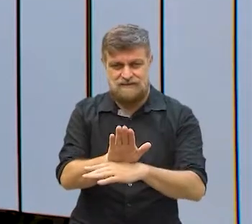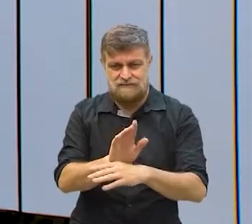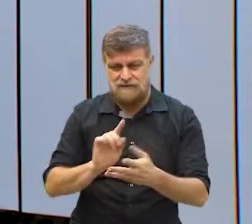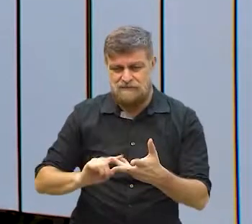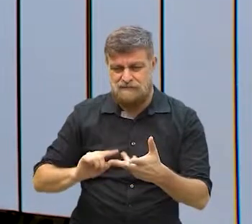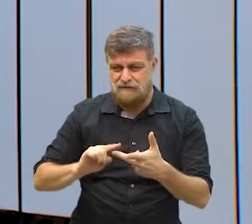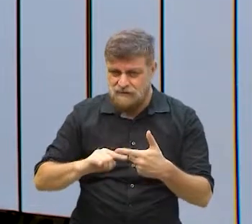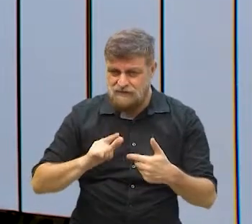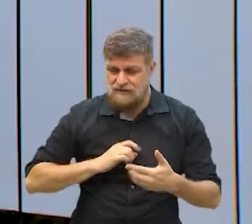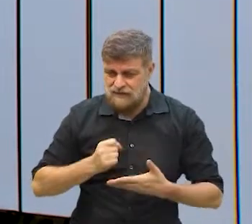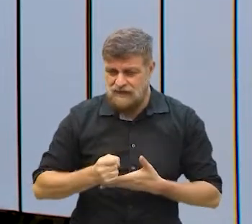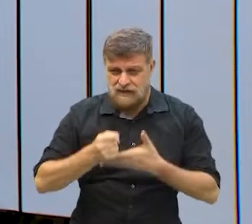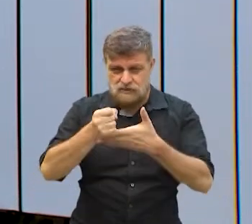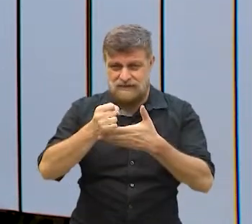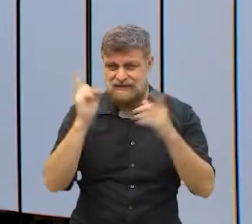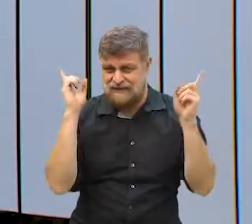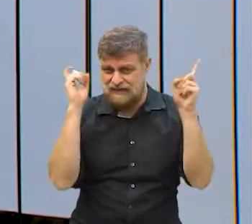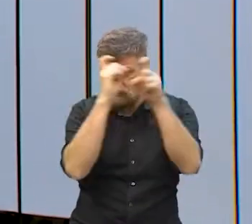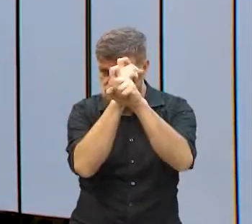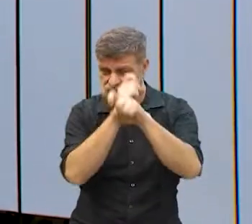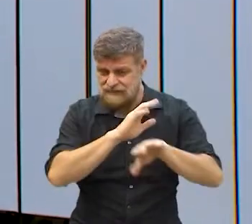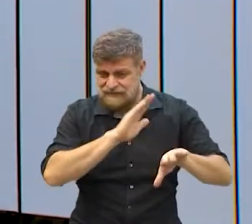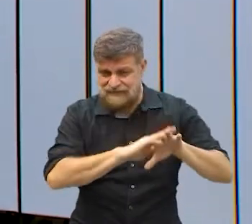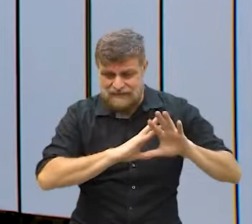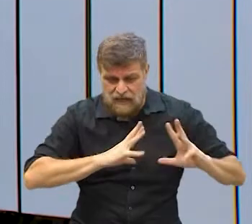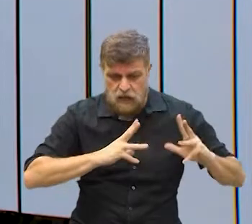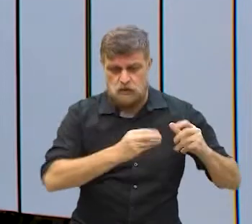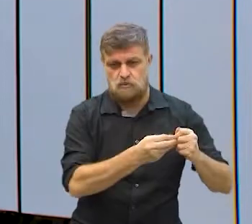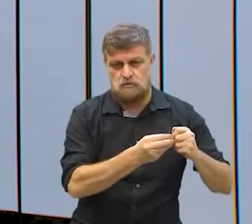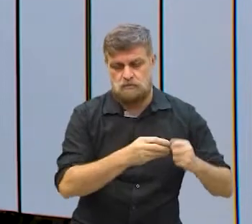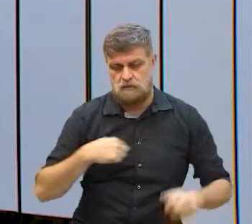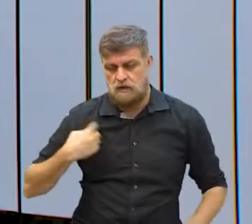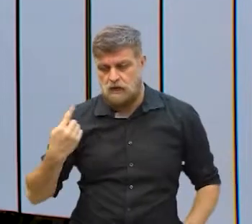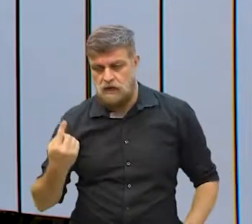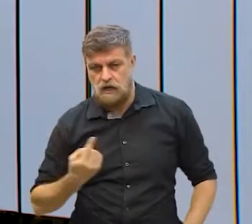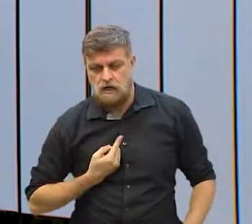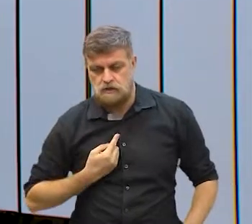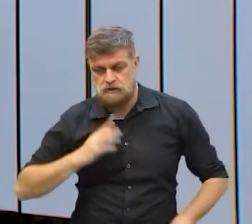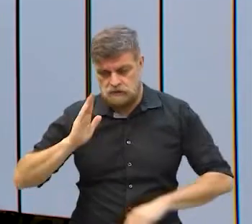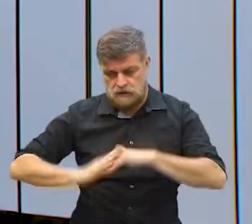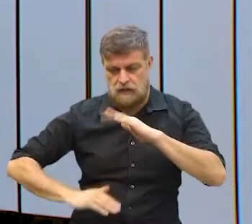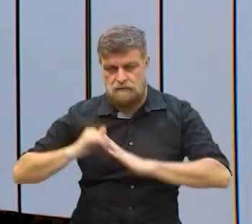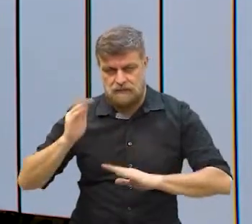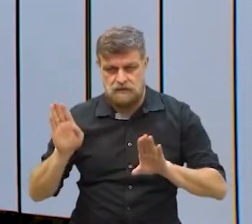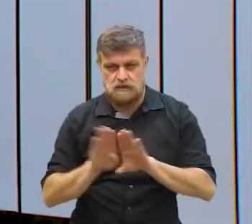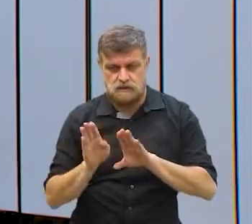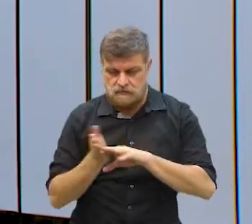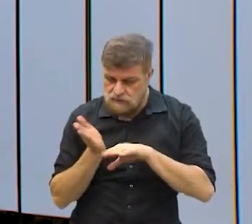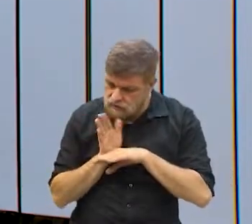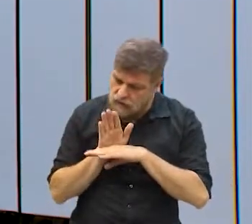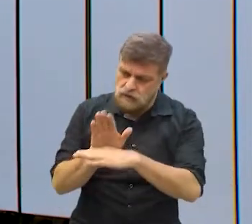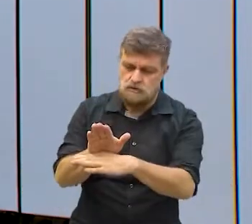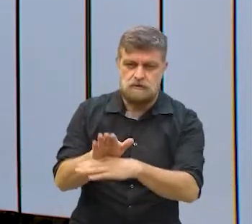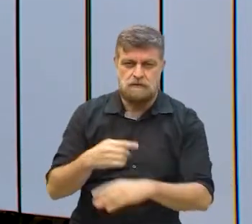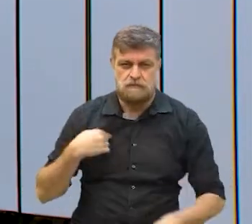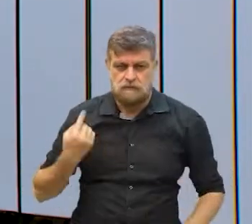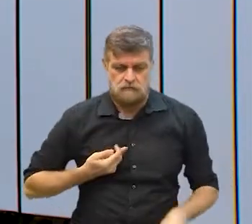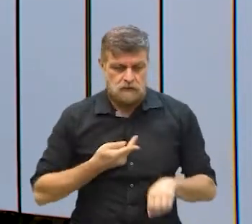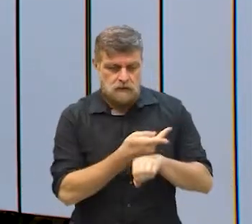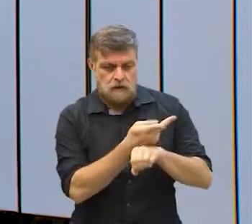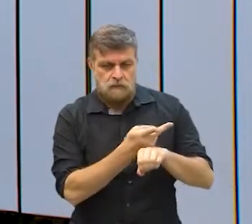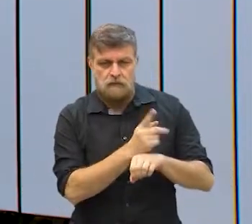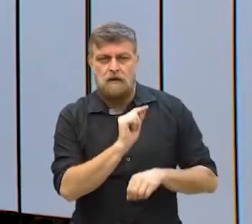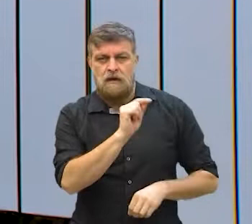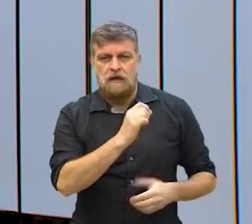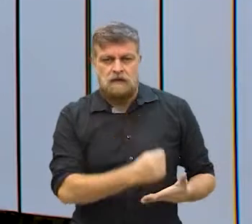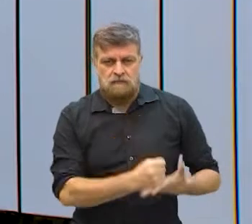ajuda, só que tem muita coisa para ele ajudar. Então fica dificultoso para ele fazer se a gente não abrir as mãos e abraçar o pessoal que nos quer ajudar. Então a